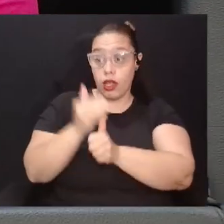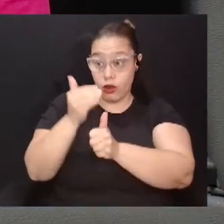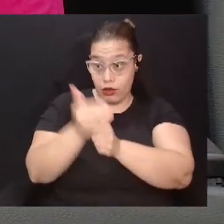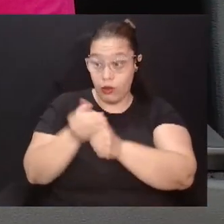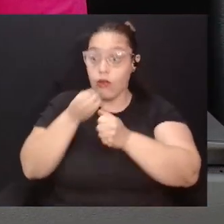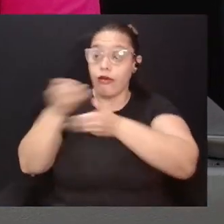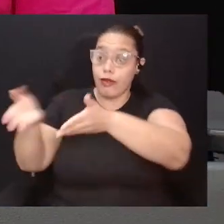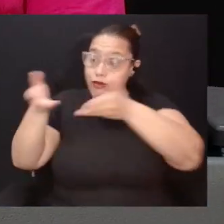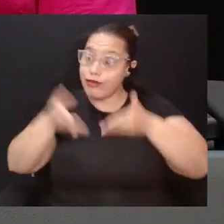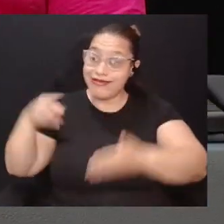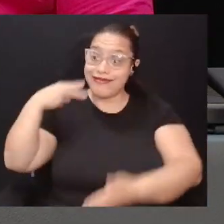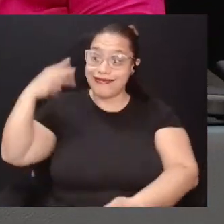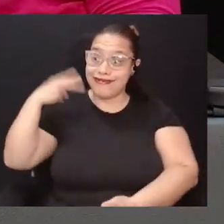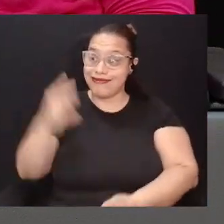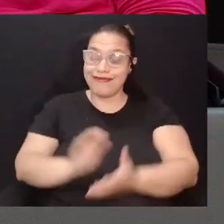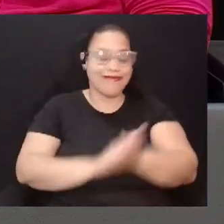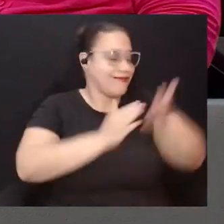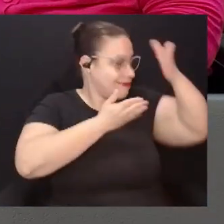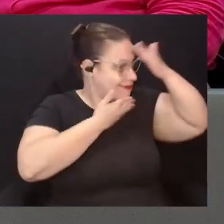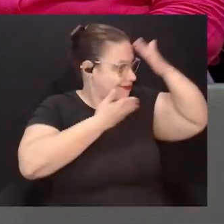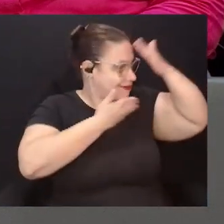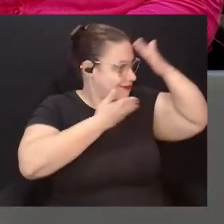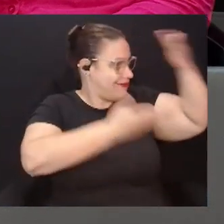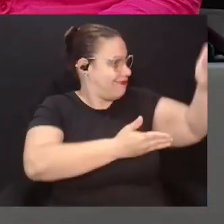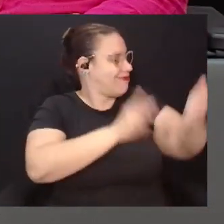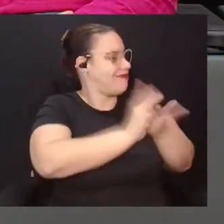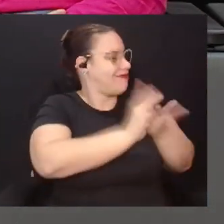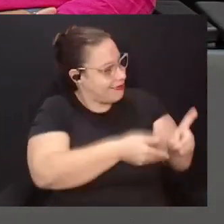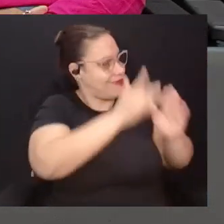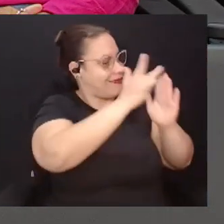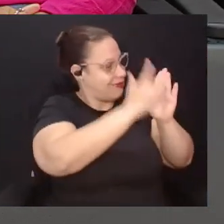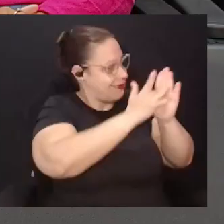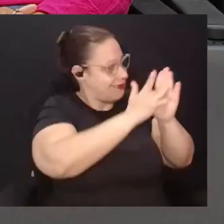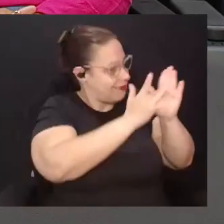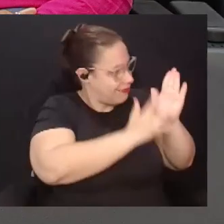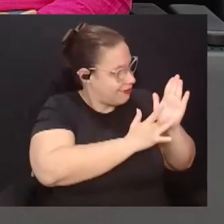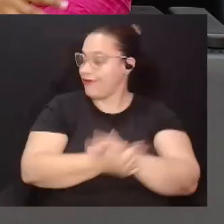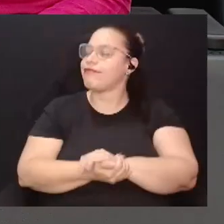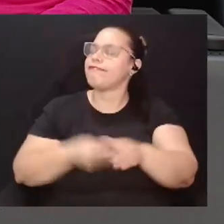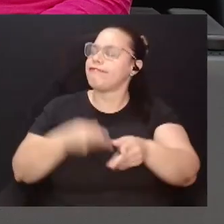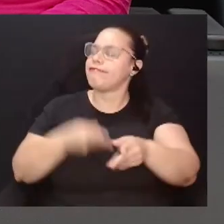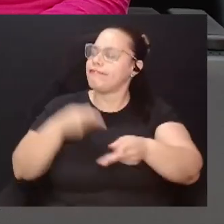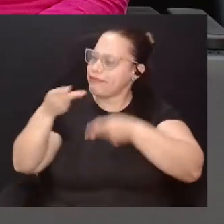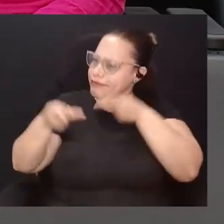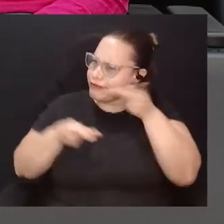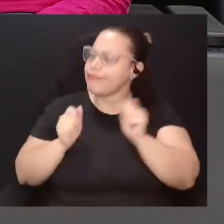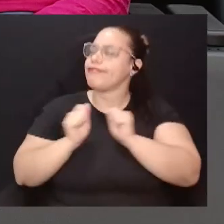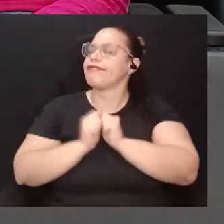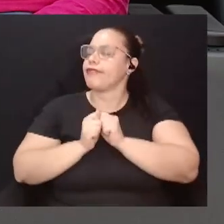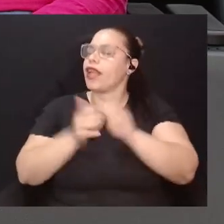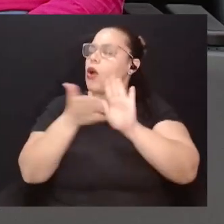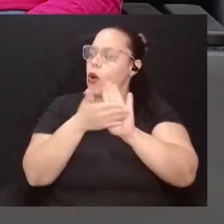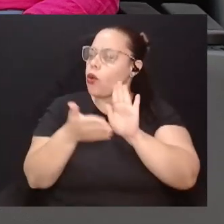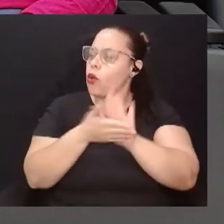segundo mandato. Seja muito bem-vinda, vereadora. Muitíssimo obrigada, sempre uma honra estar aqui no Em Pauta. E a gente vai falar, né, sobre